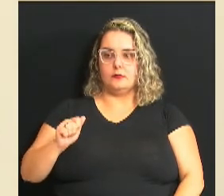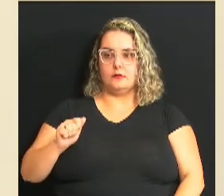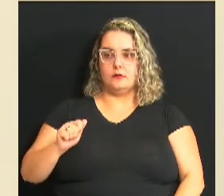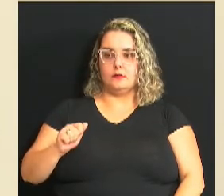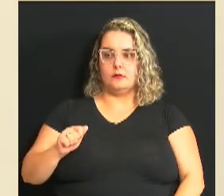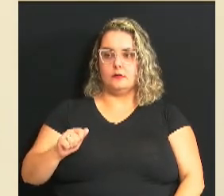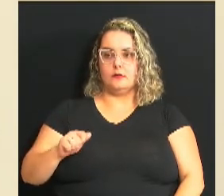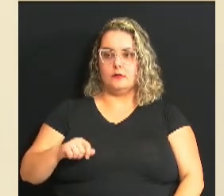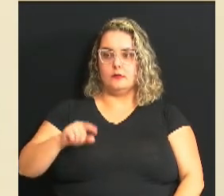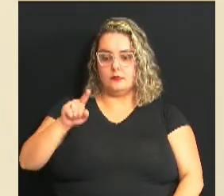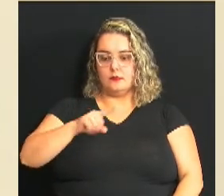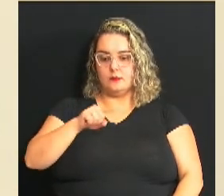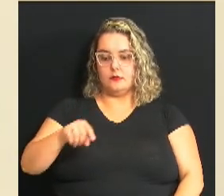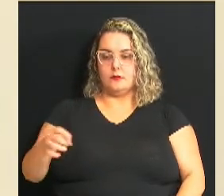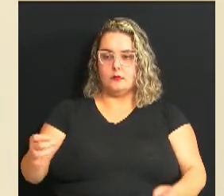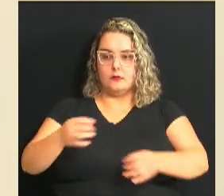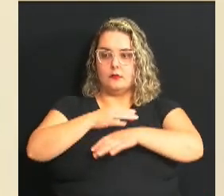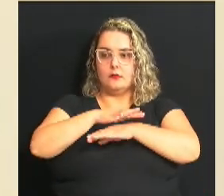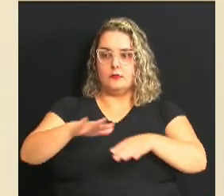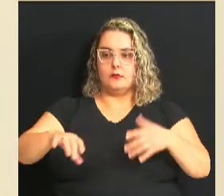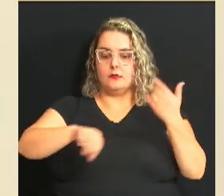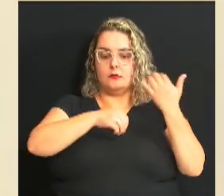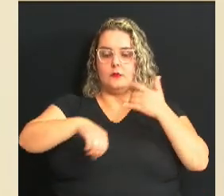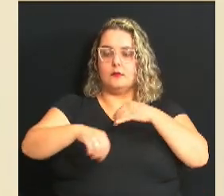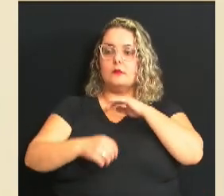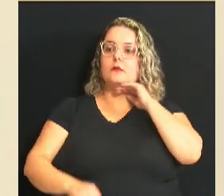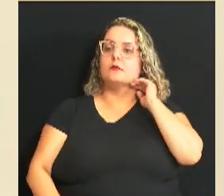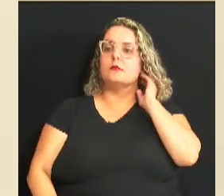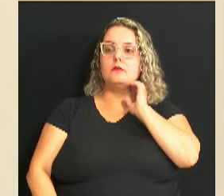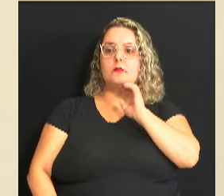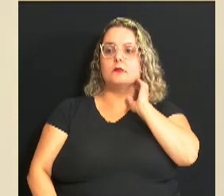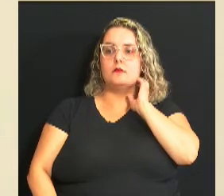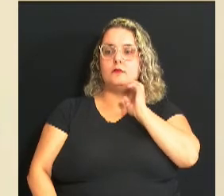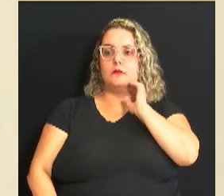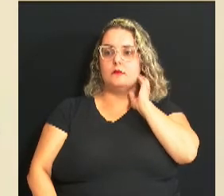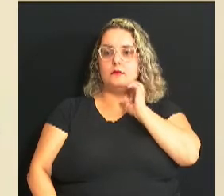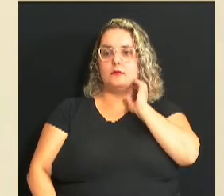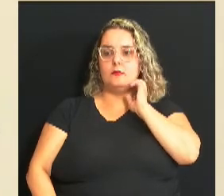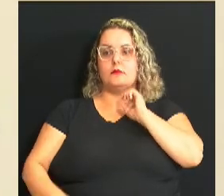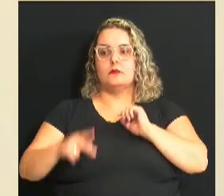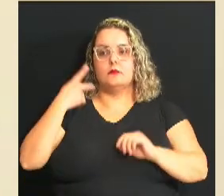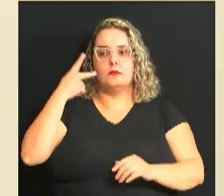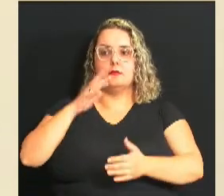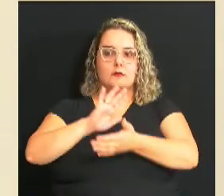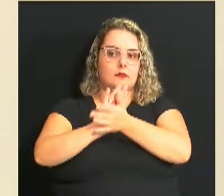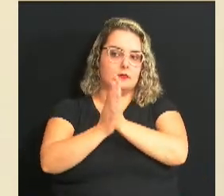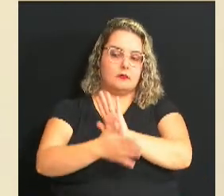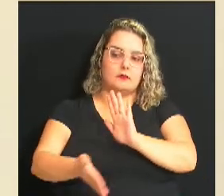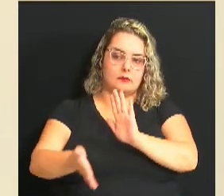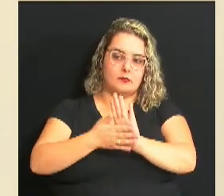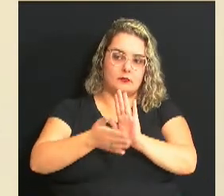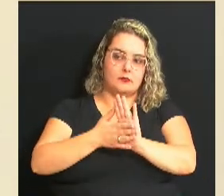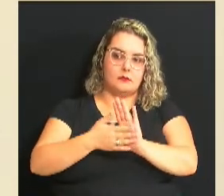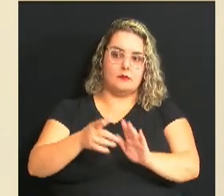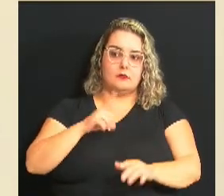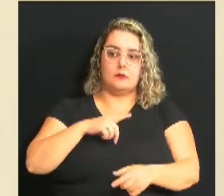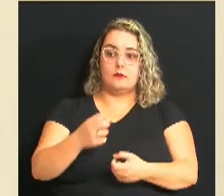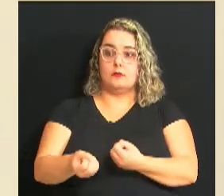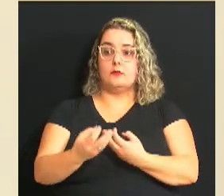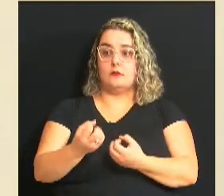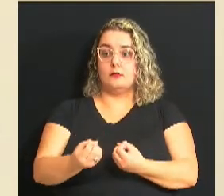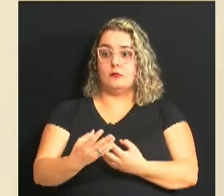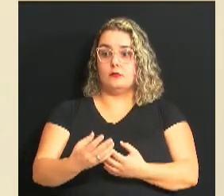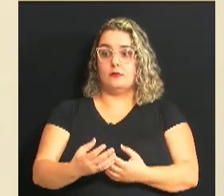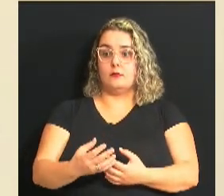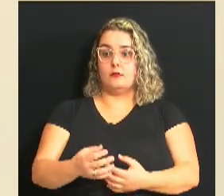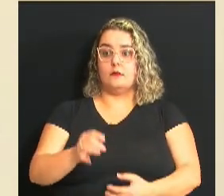da orquestra. E o vereador, à época, ele foi derrotado na sua proposta, mas tem um dado interessante lá, que só a